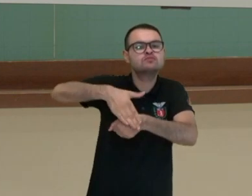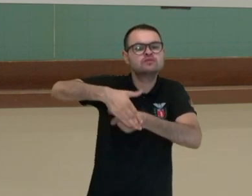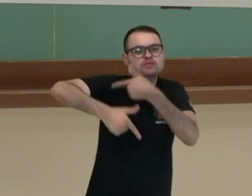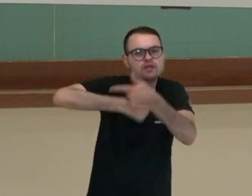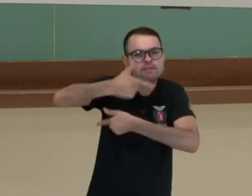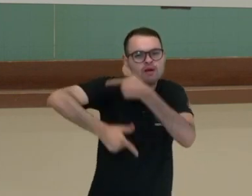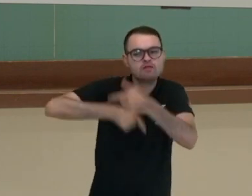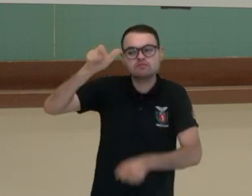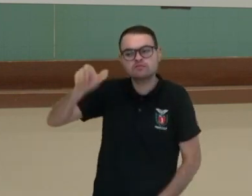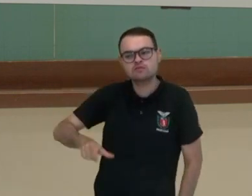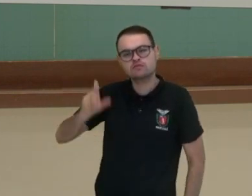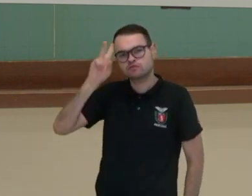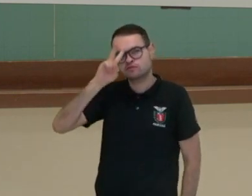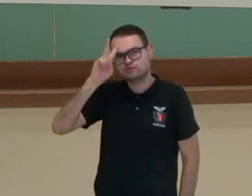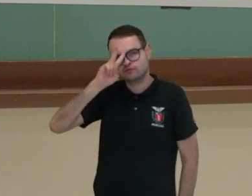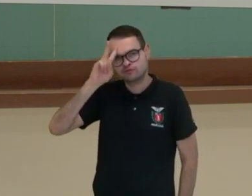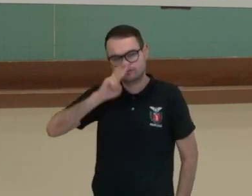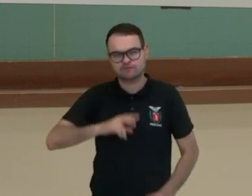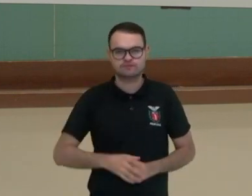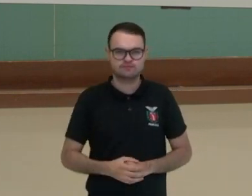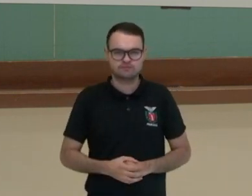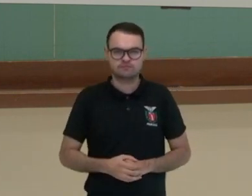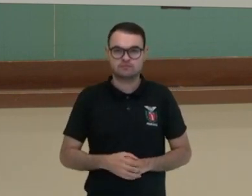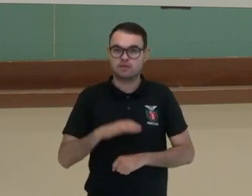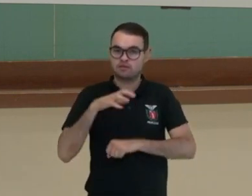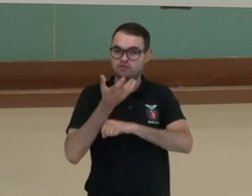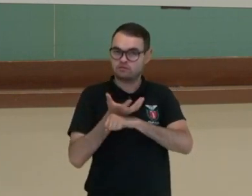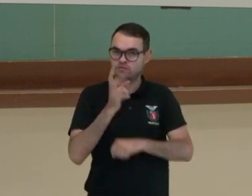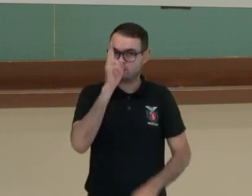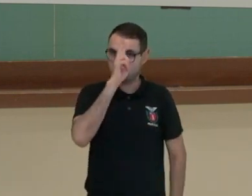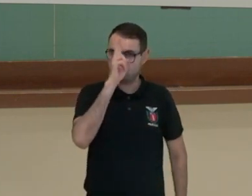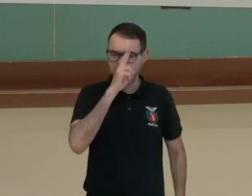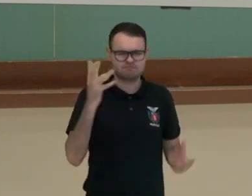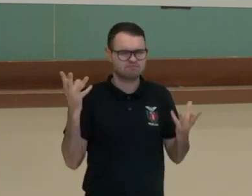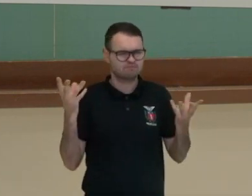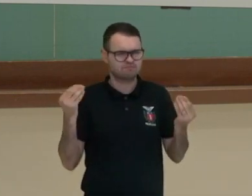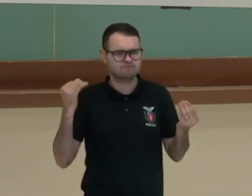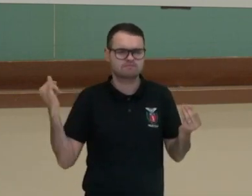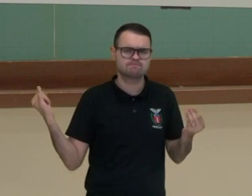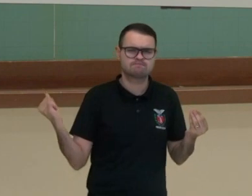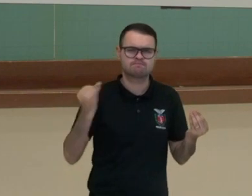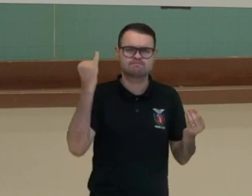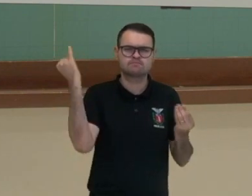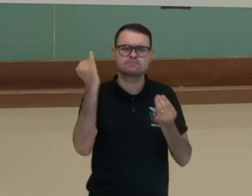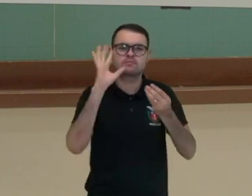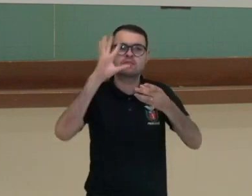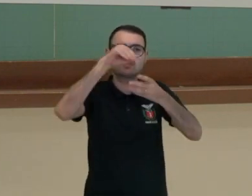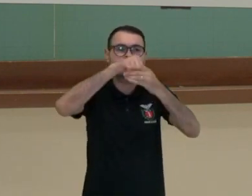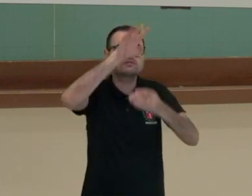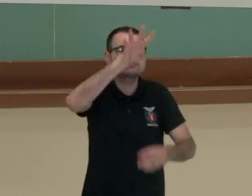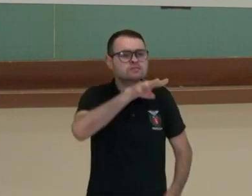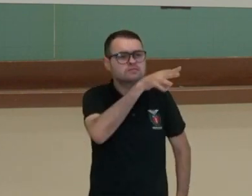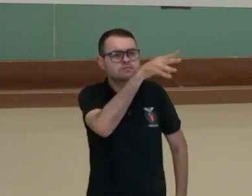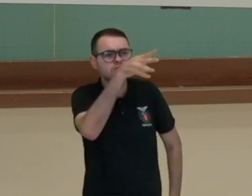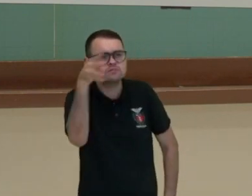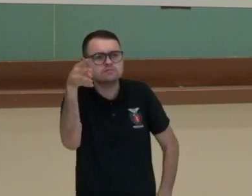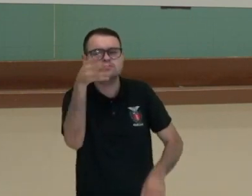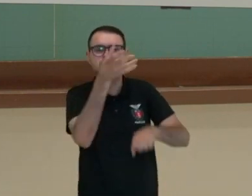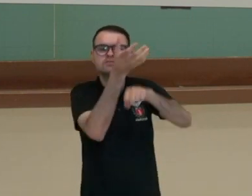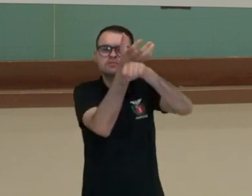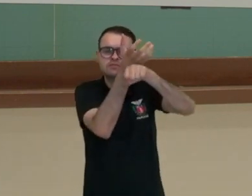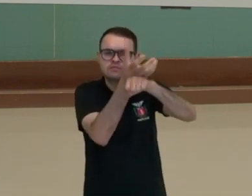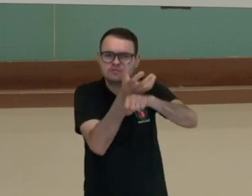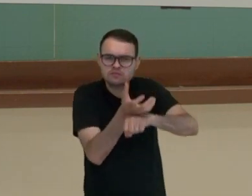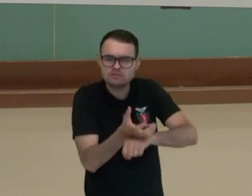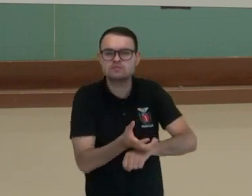A nossa disciplina de história tão importante, né, dentro da grade curricular, dentro da nossa vida, dentro